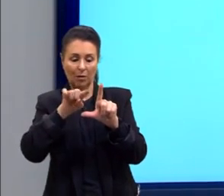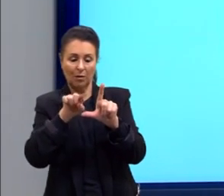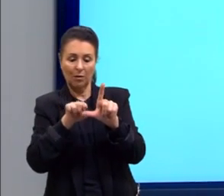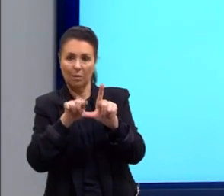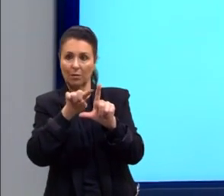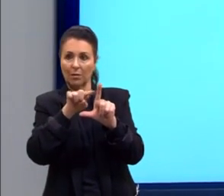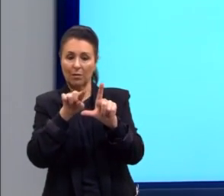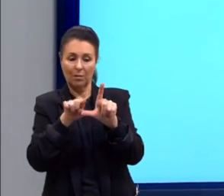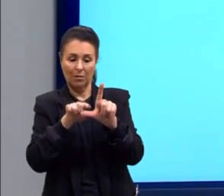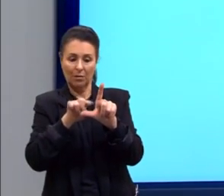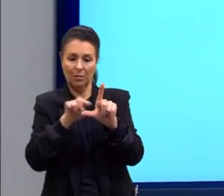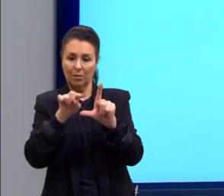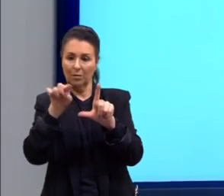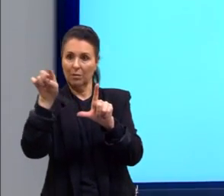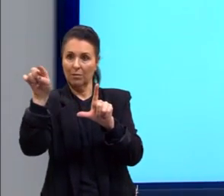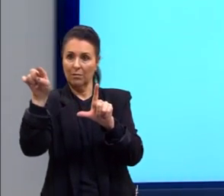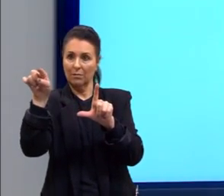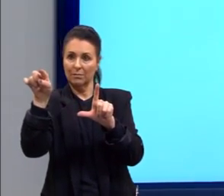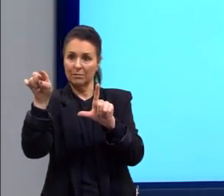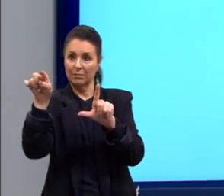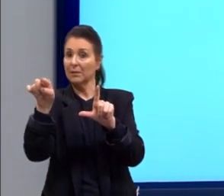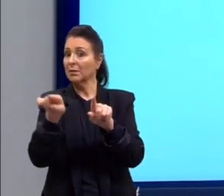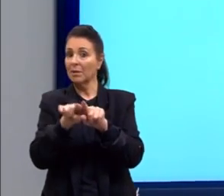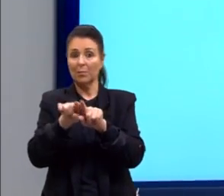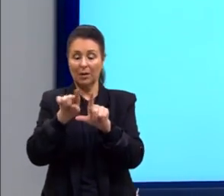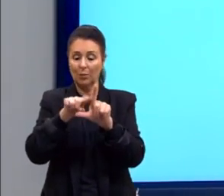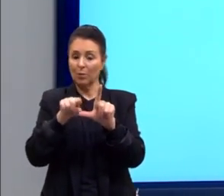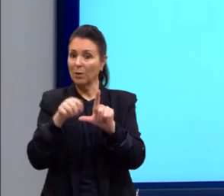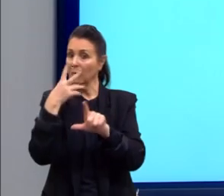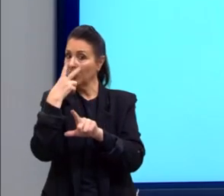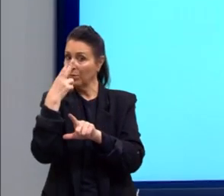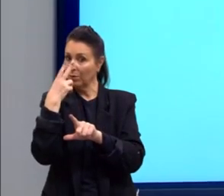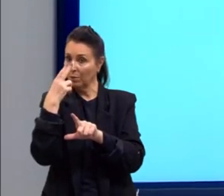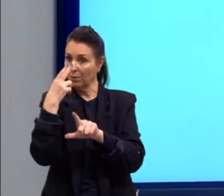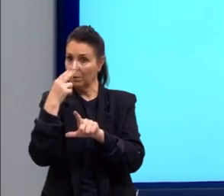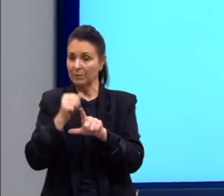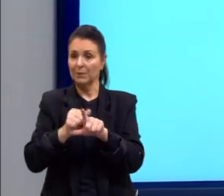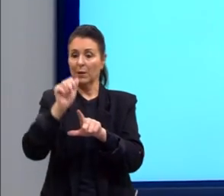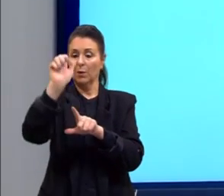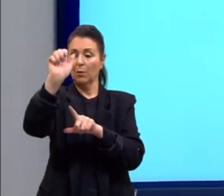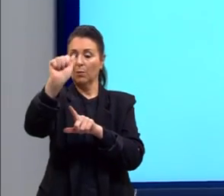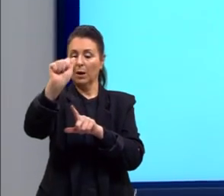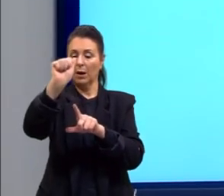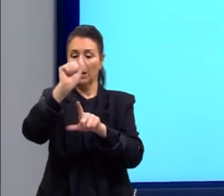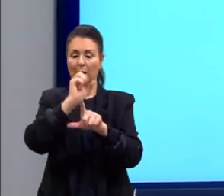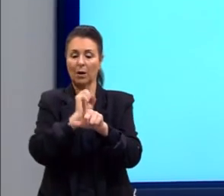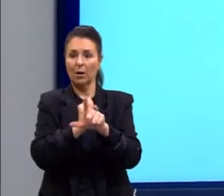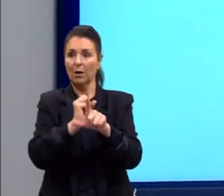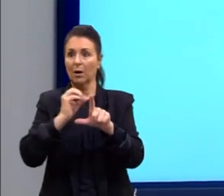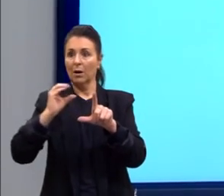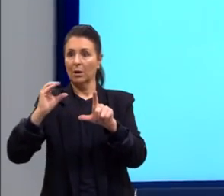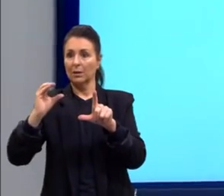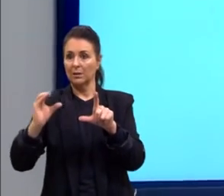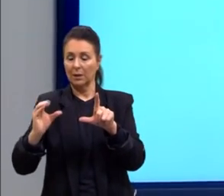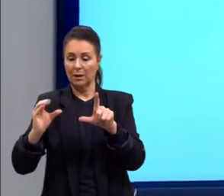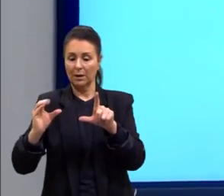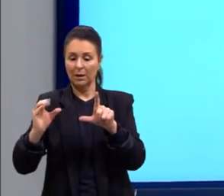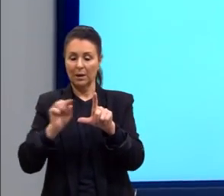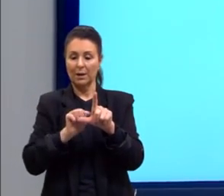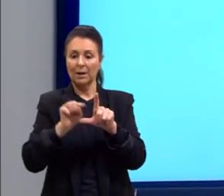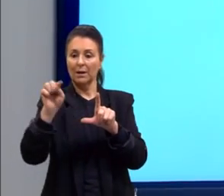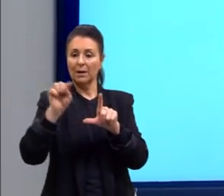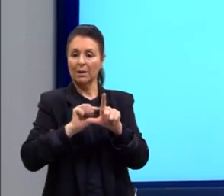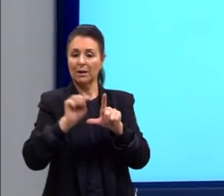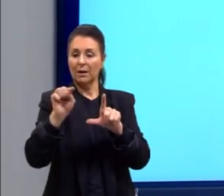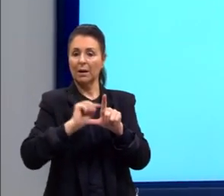ou dois ângulos congruentes tá nós tínhamos então o ângulo a o se e traçamos a